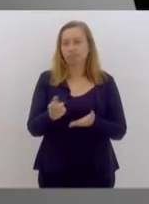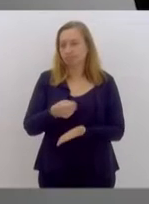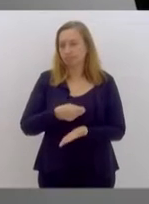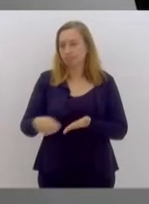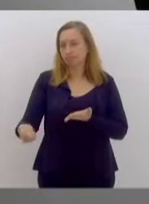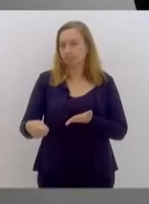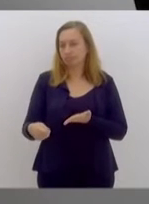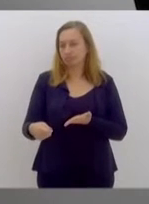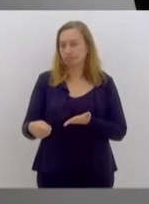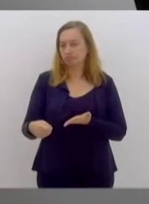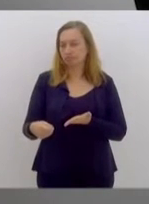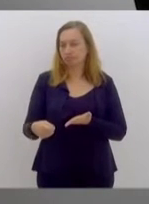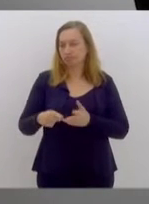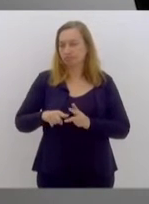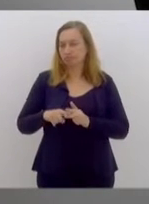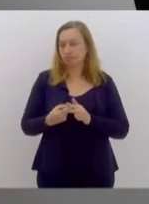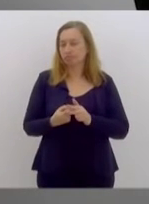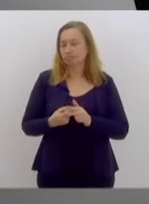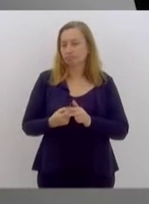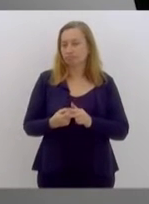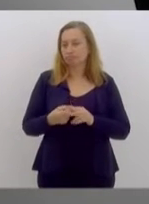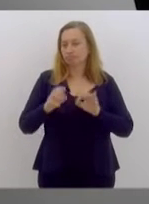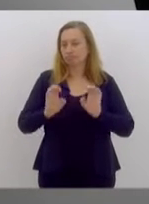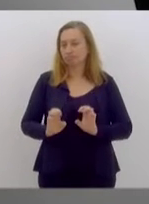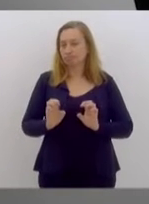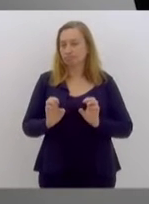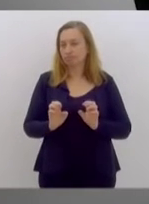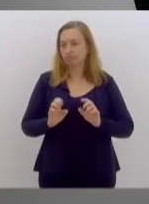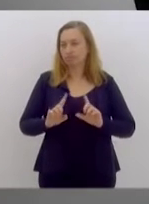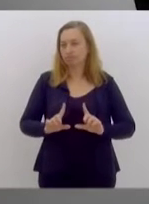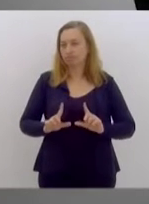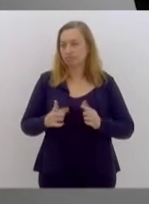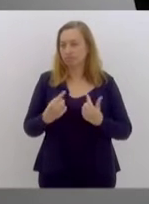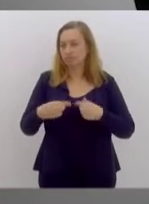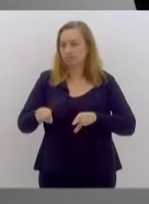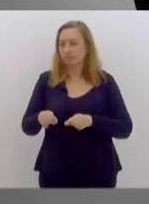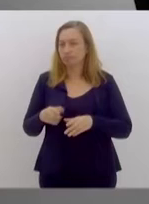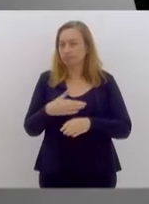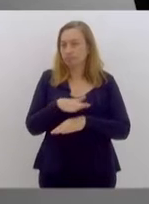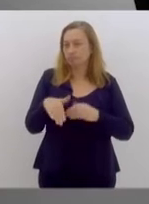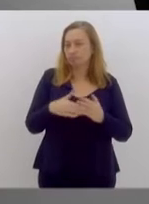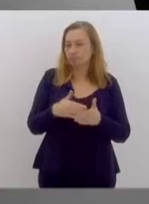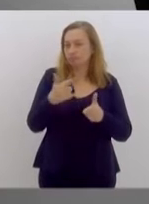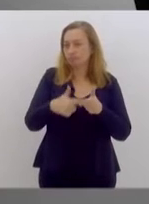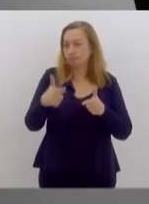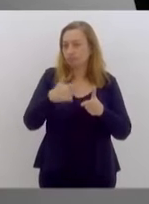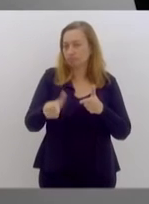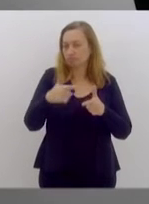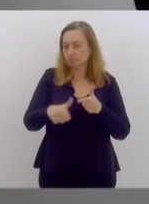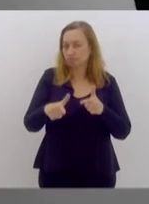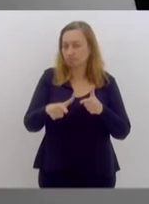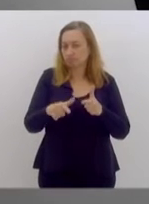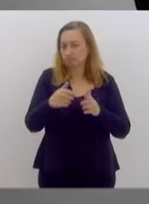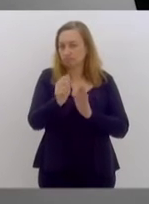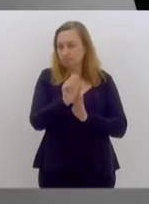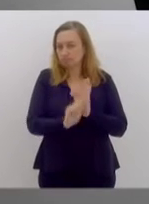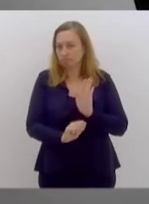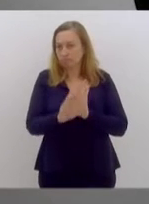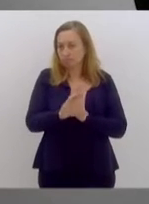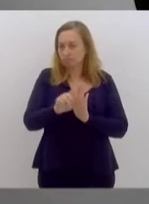de ajuste de Conduta para atacar todos esses problemas que acabamos de excitar e tá relatado na CPI